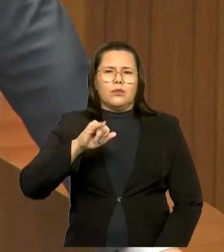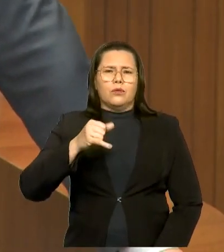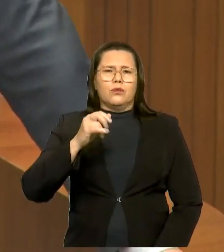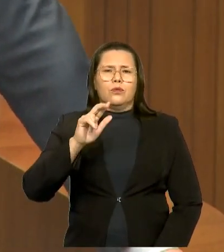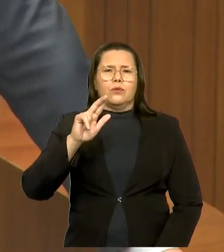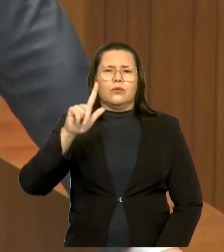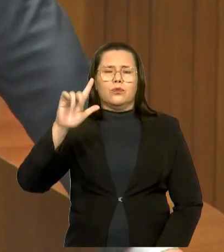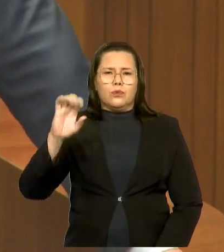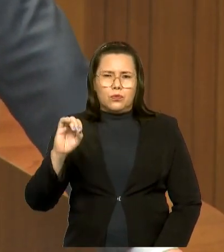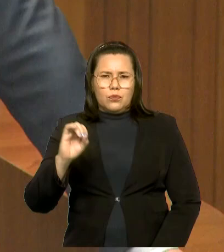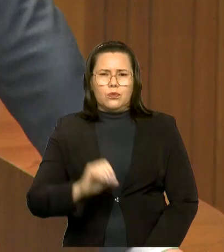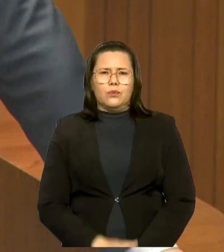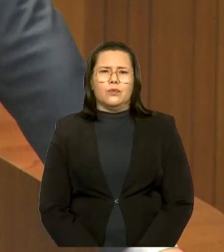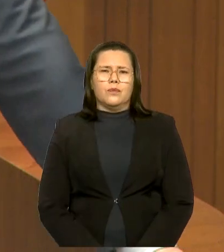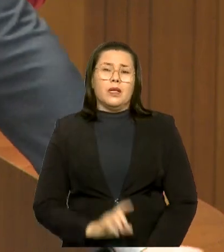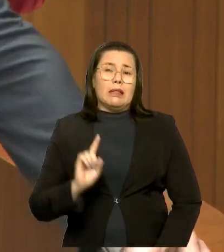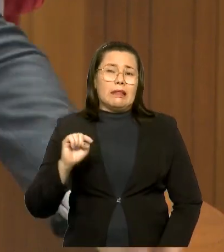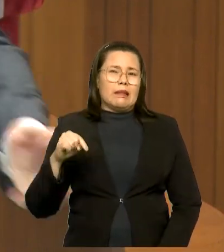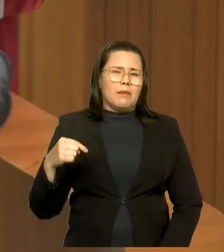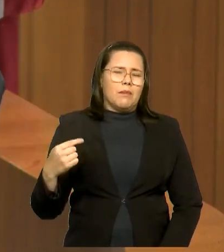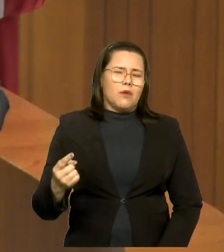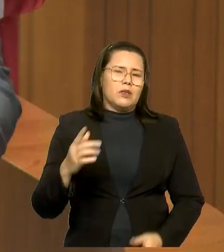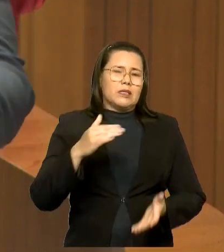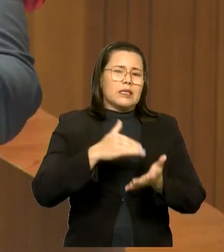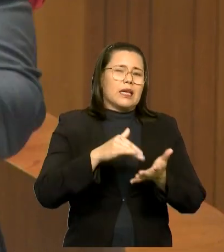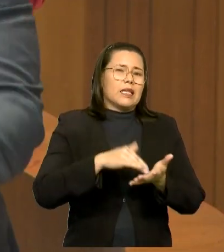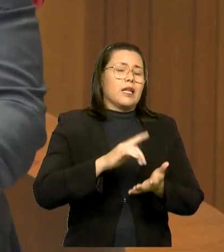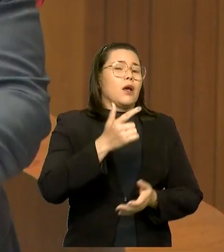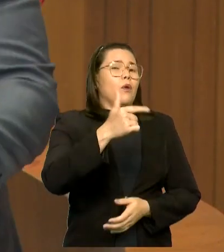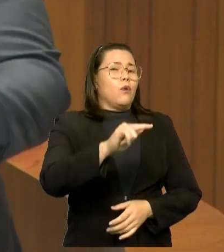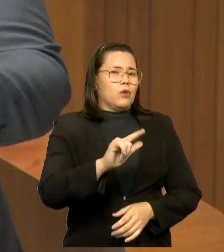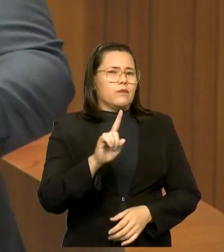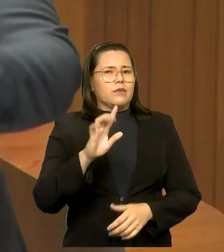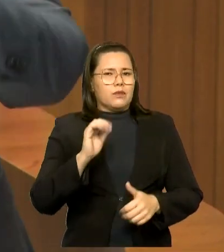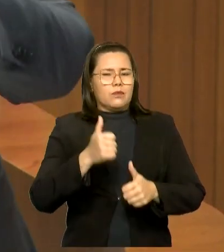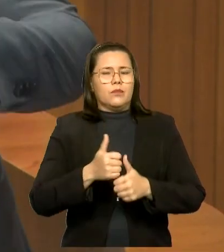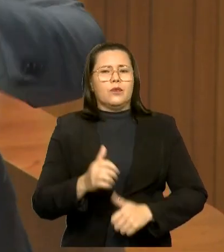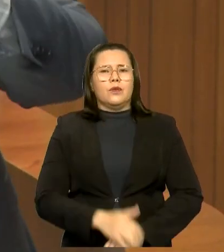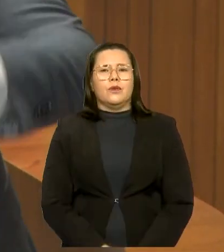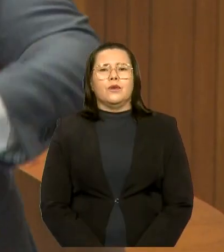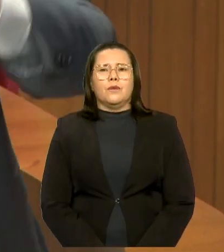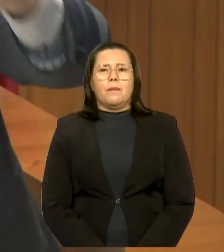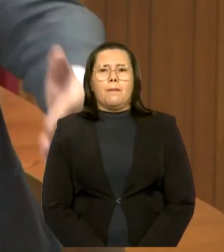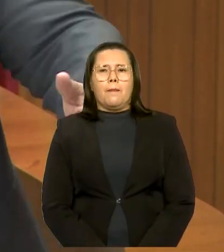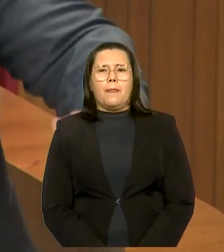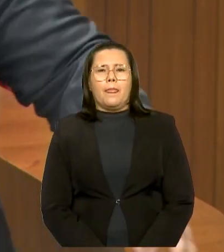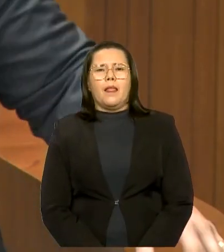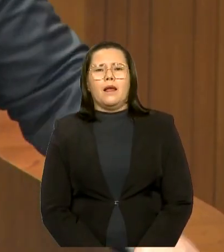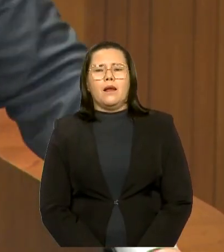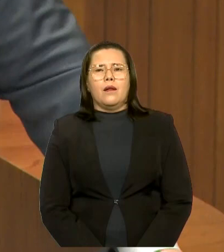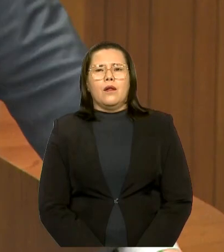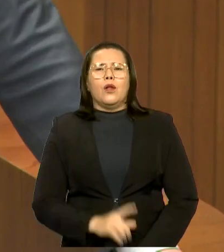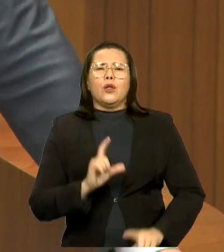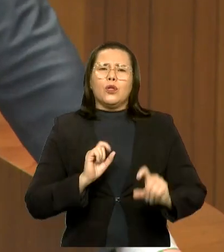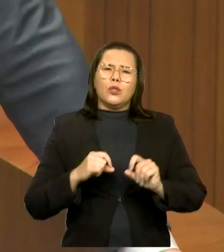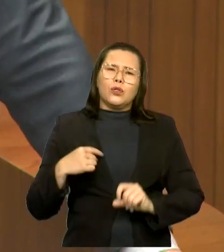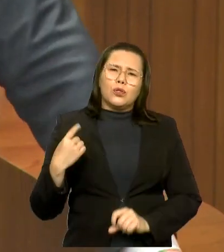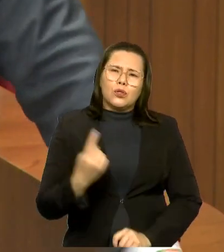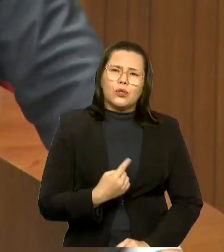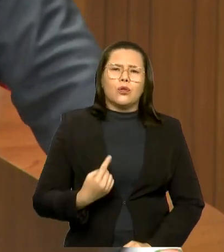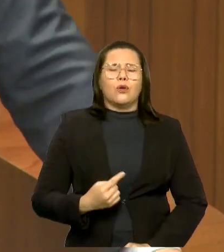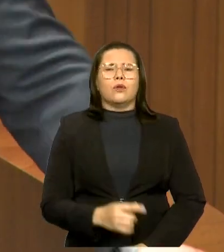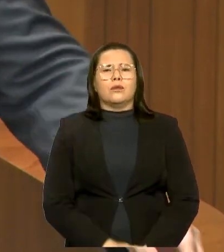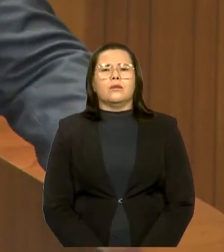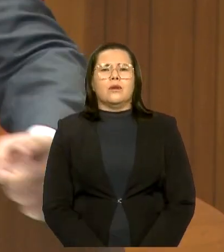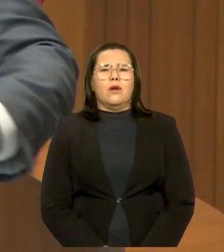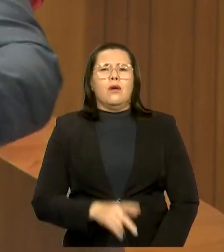programa que foi lançado pelo governador Flávio Dino e que mostrou o seu acerto durante a noite de treva, dos 4 anos de noite de treva que passamos